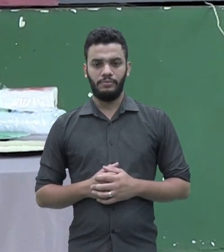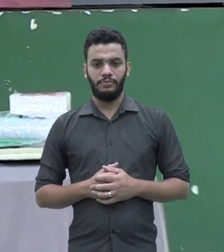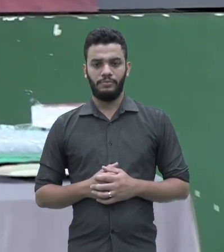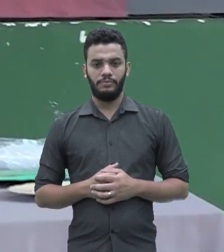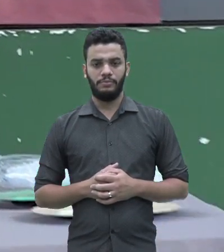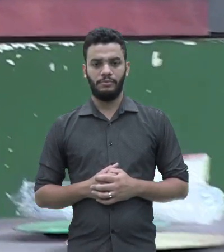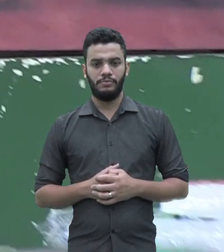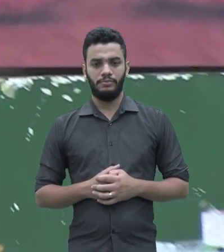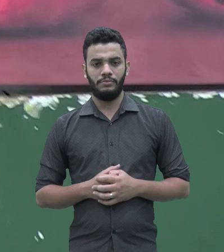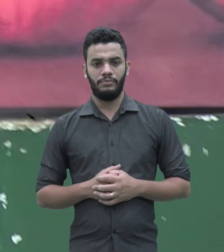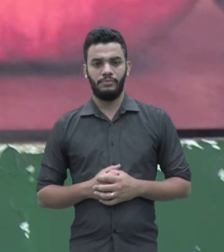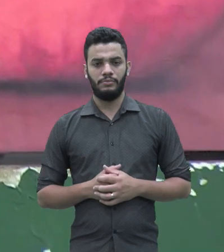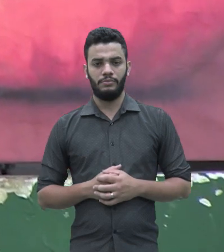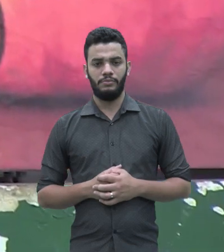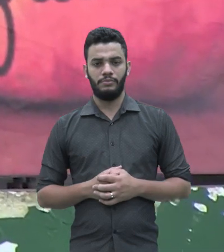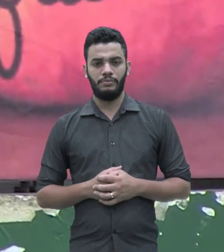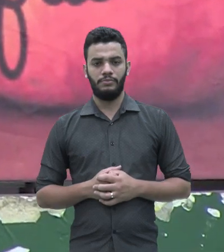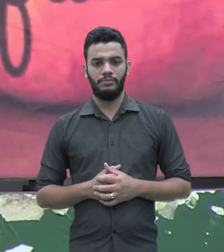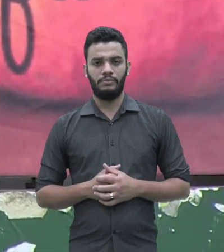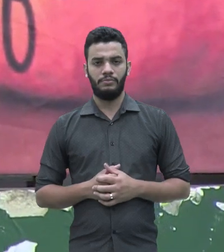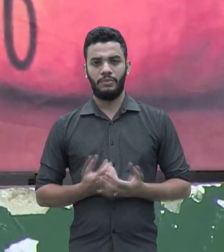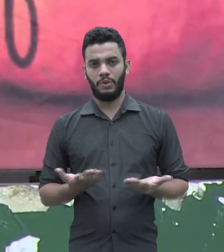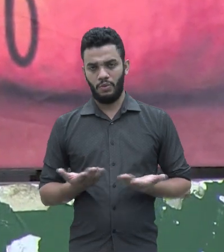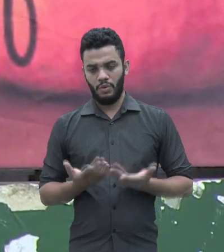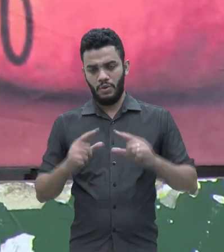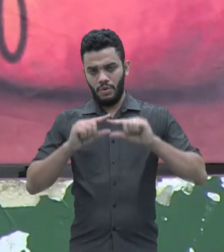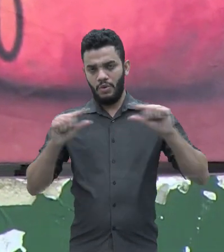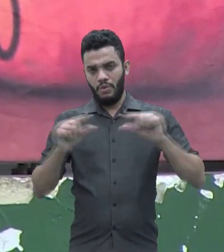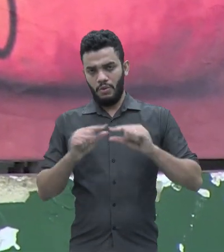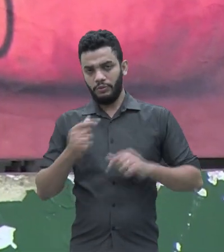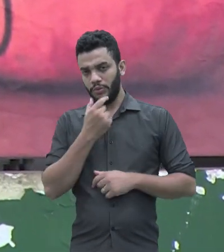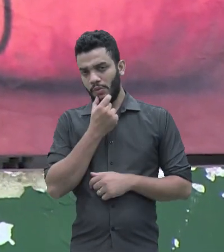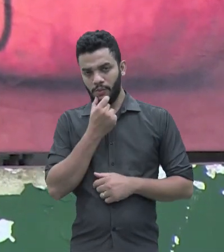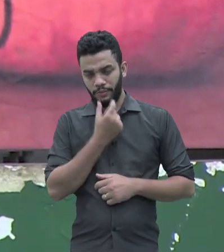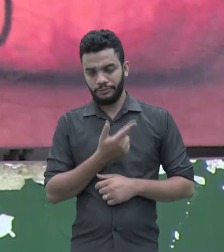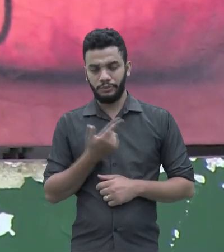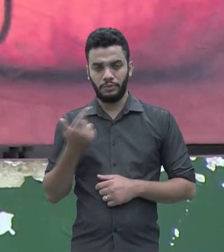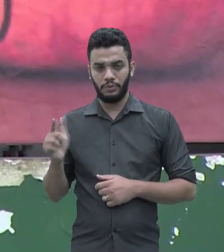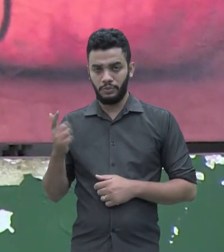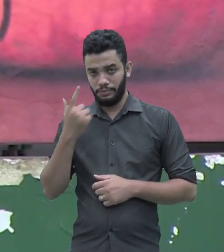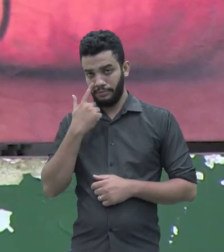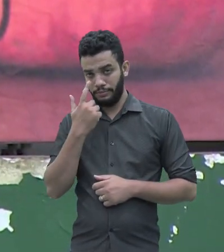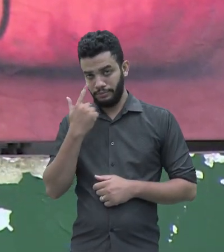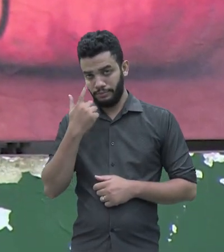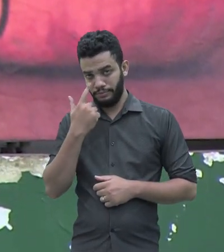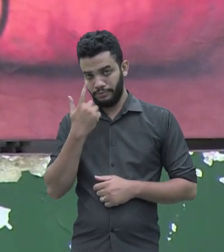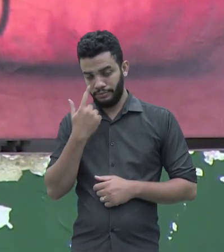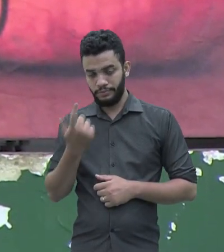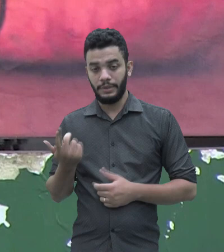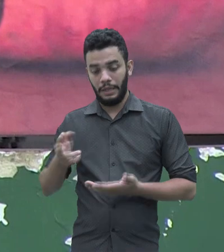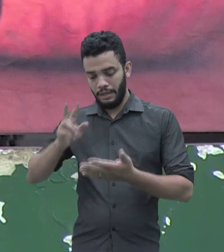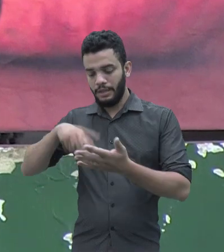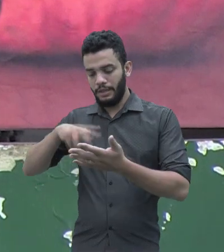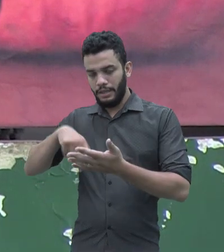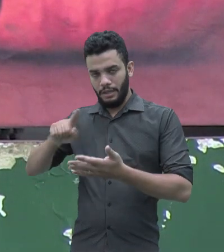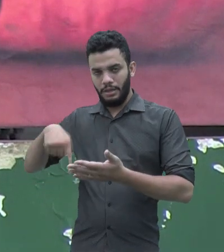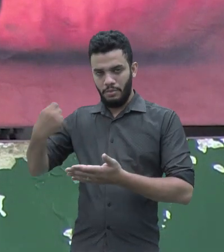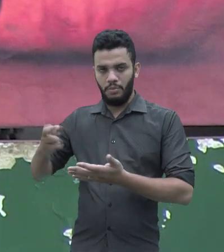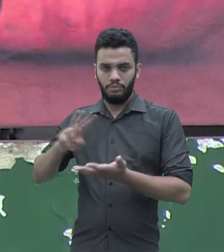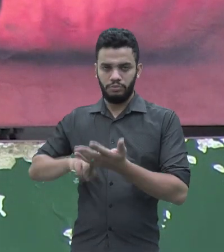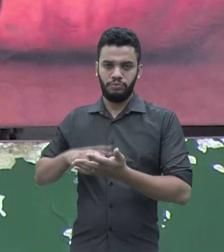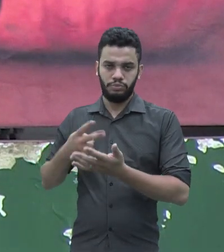May love and happiness surround you this texting